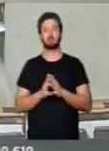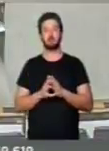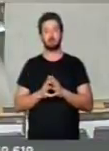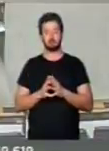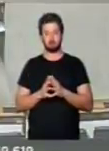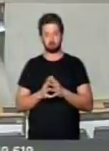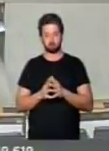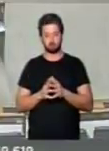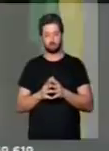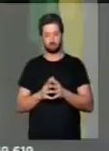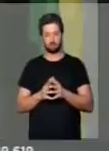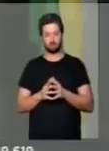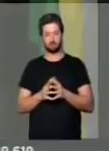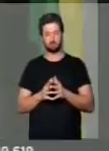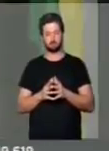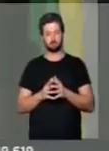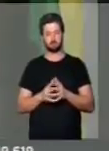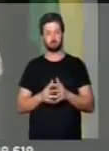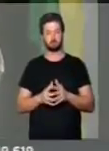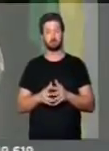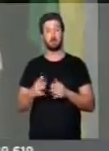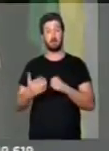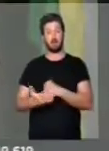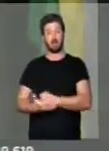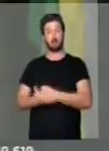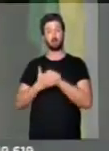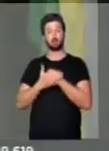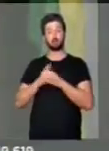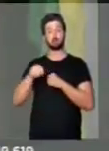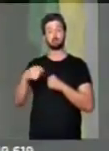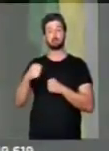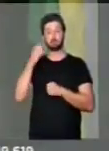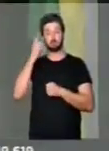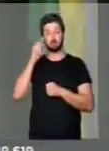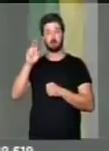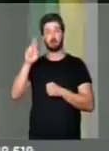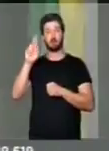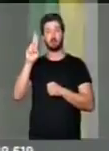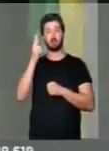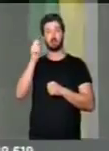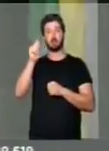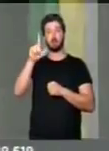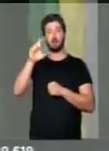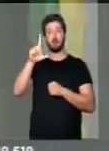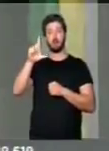Tive a colaboração do deputado Zé Carlos Aleluia,